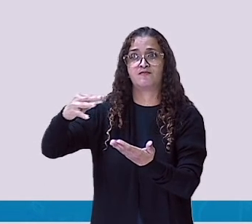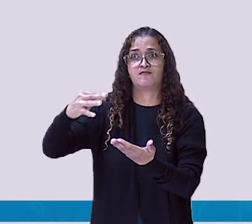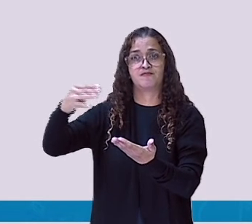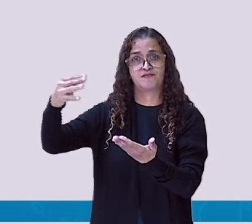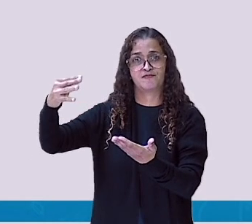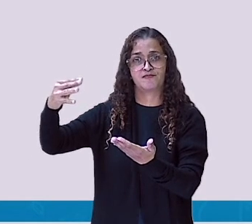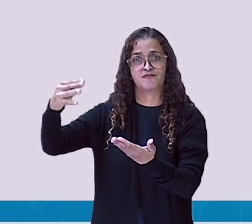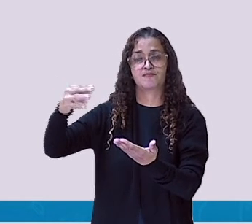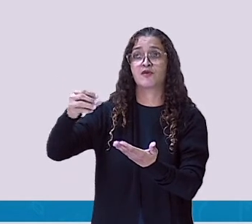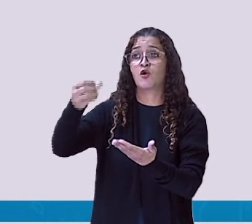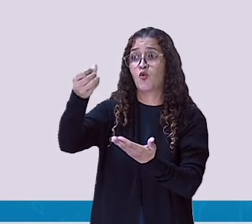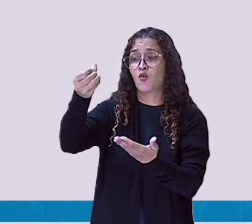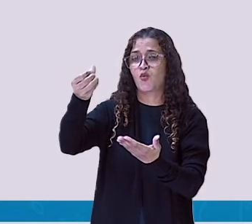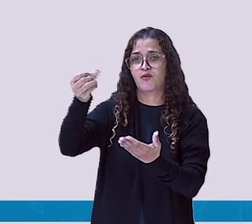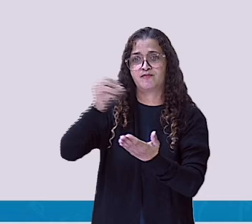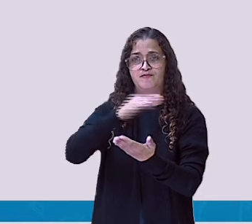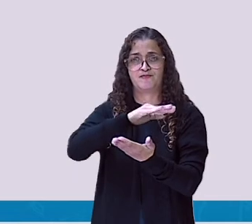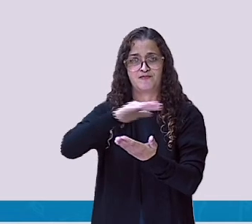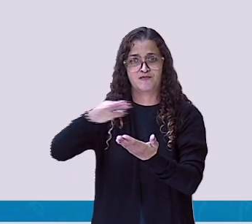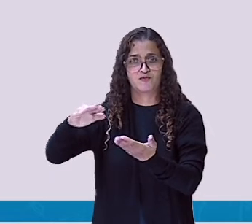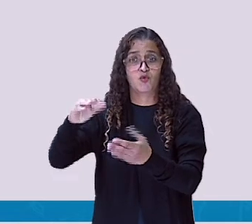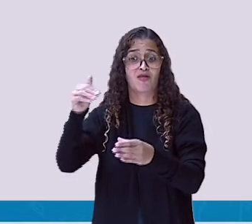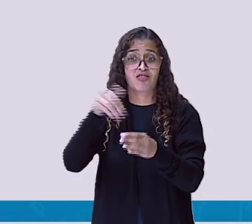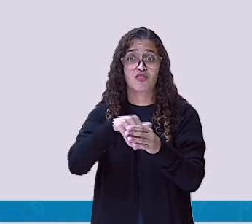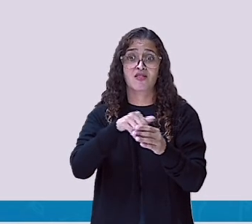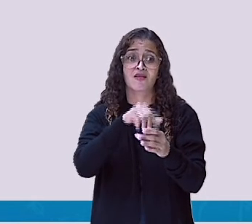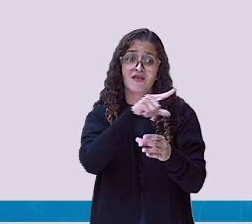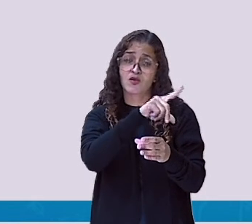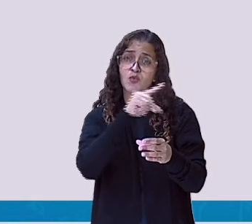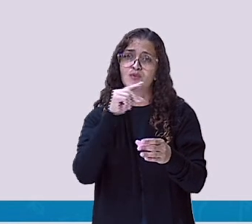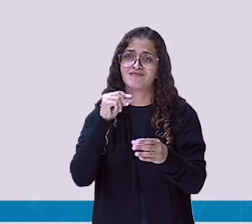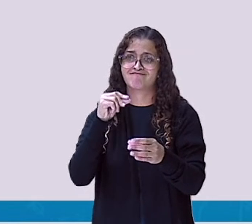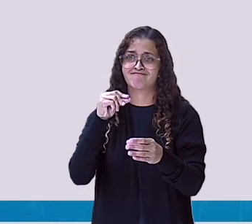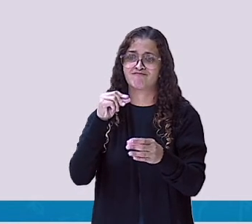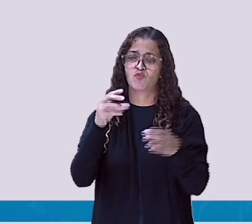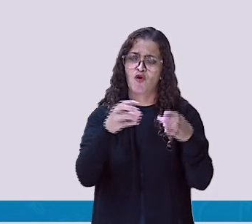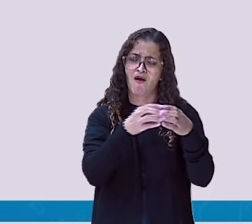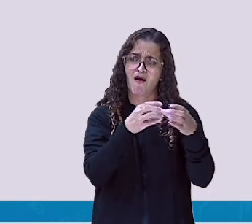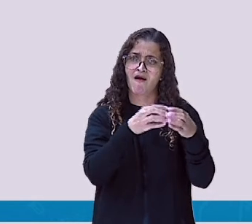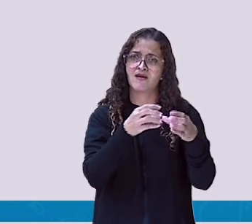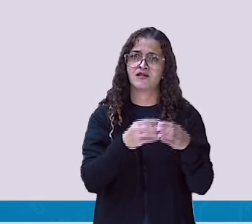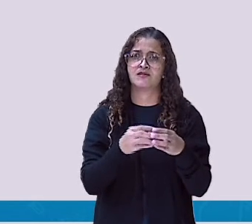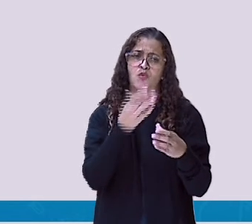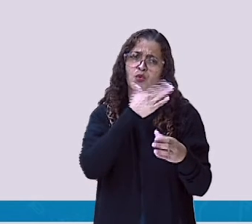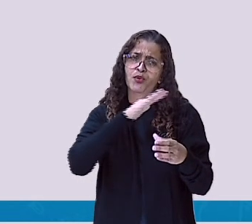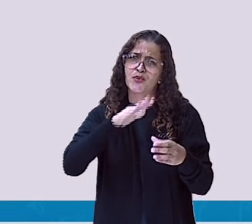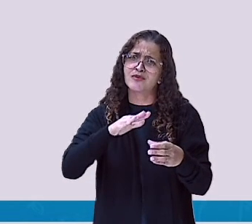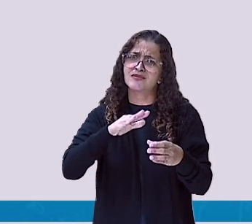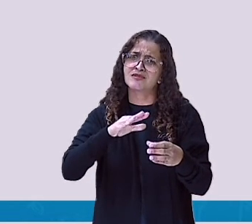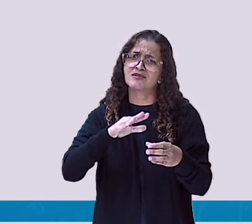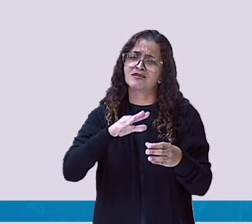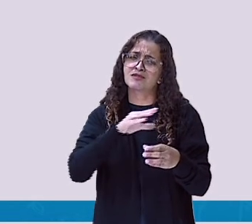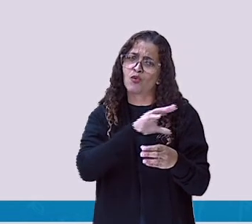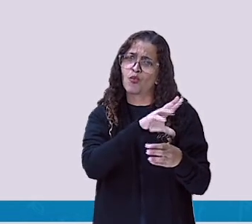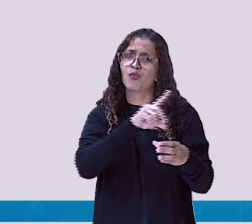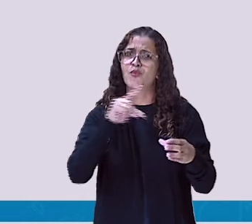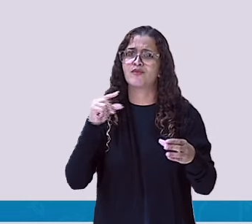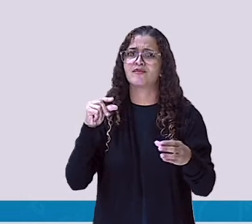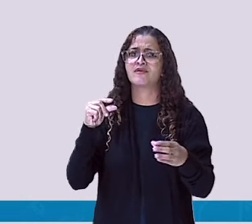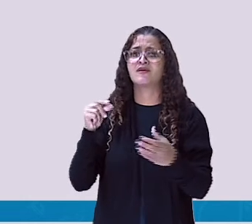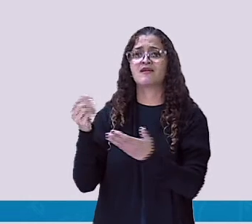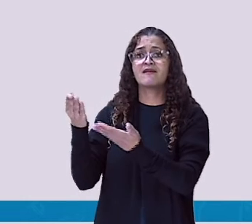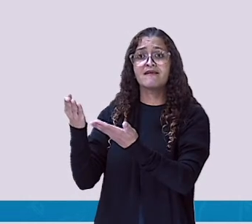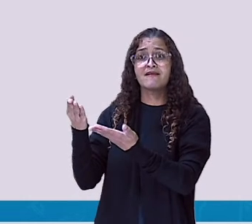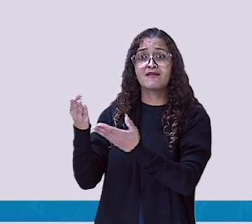votos. 6 espaços, 6 votos. Ok? E assim ficou o nosso